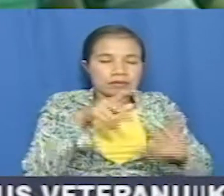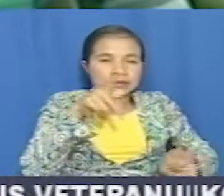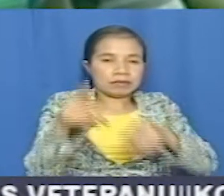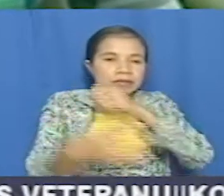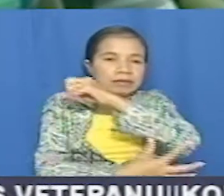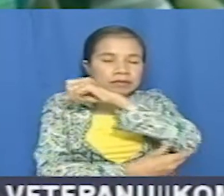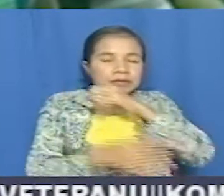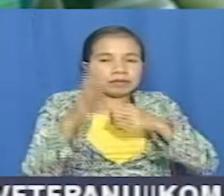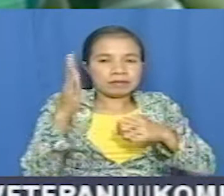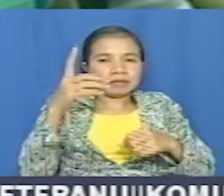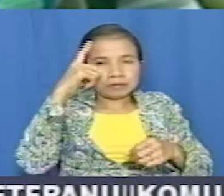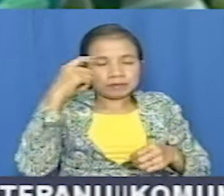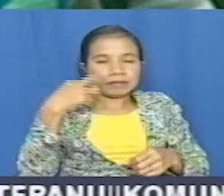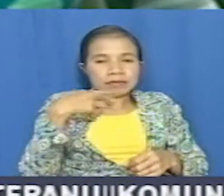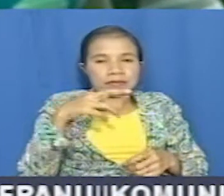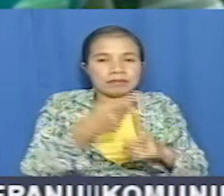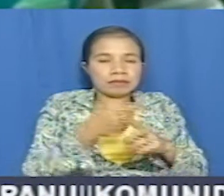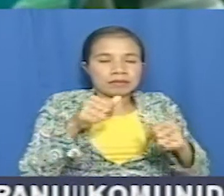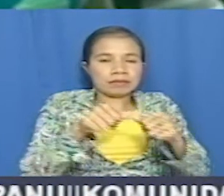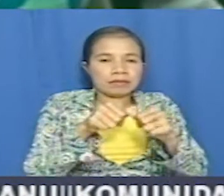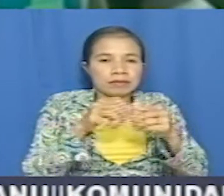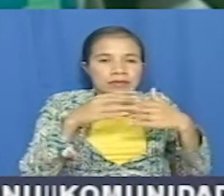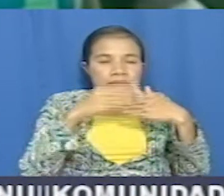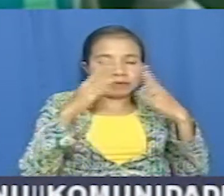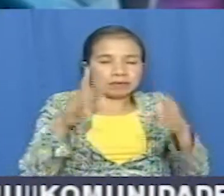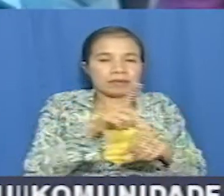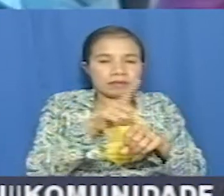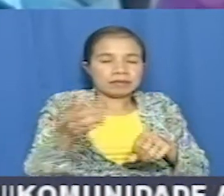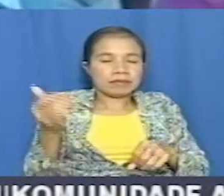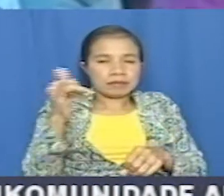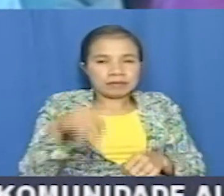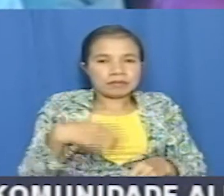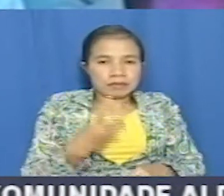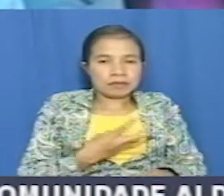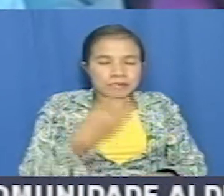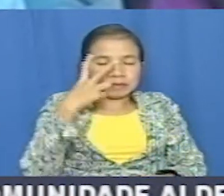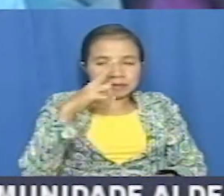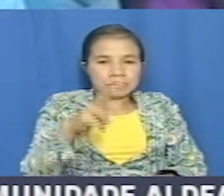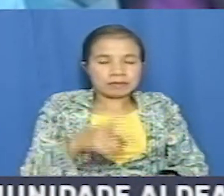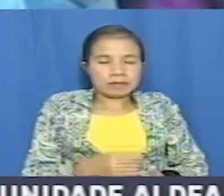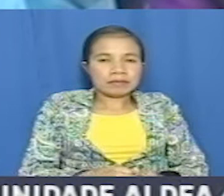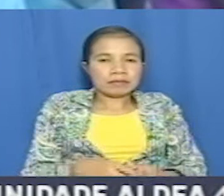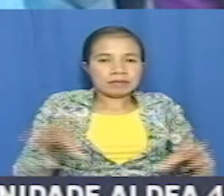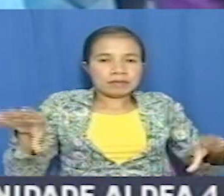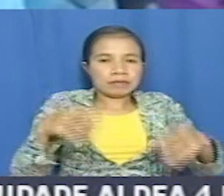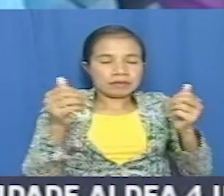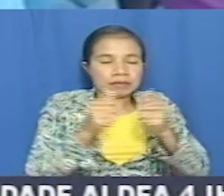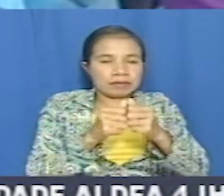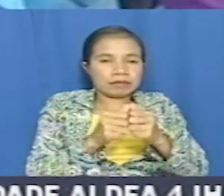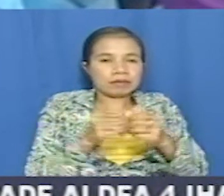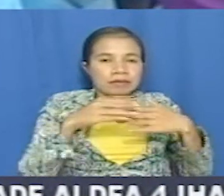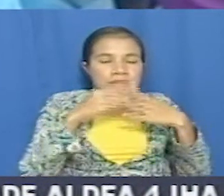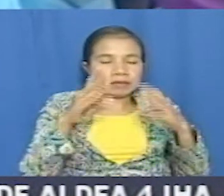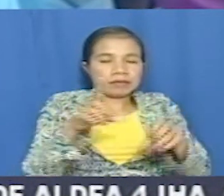In Limanulu, né? Também recomenda husi autoridade local Sira. Temos a reba, este serviço muito com a autoridade local